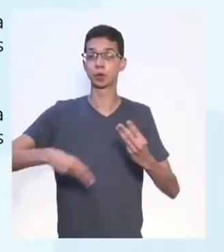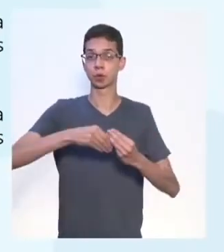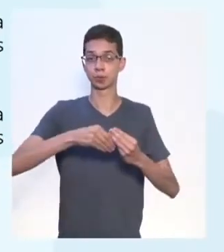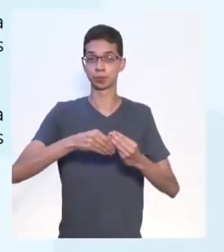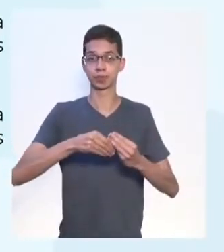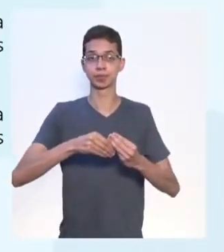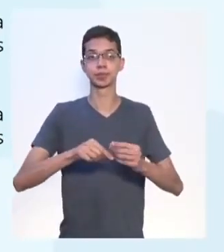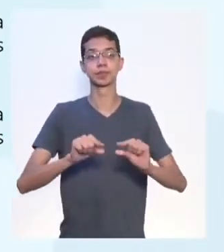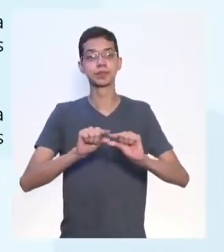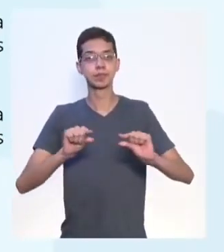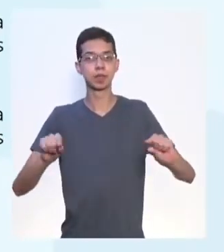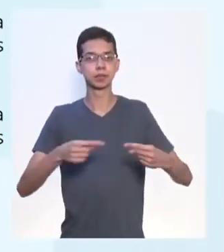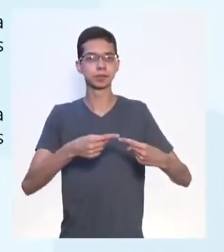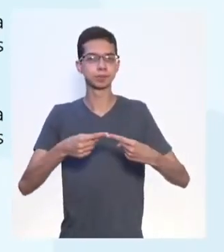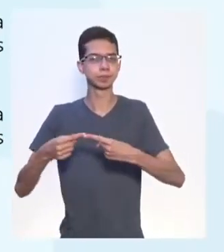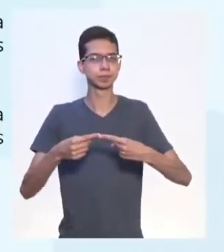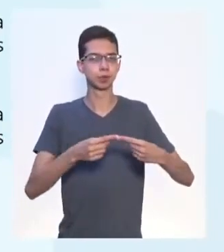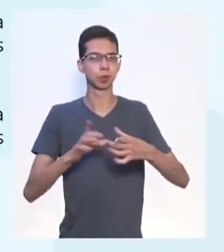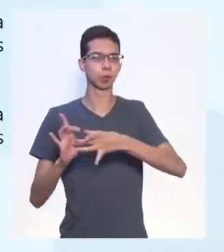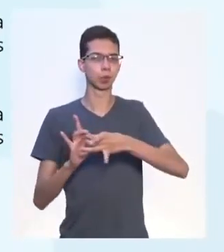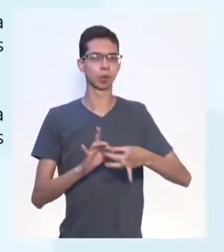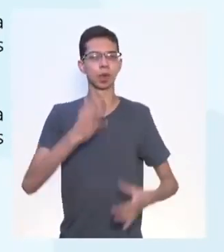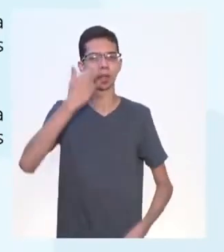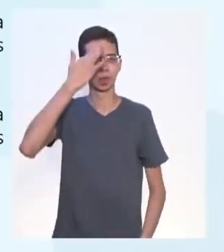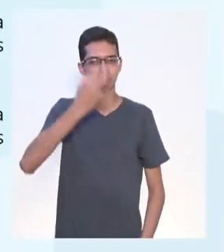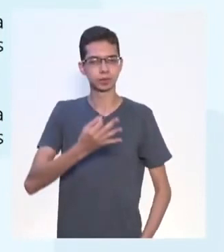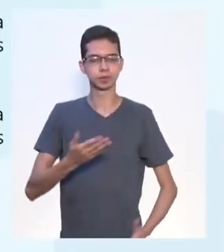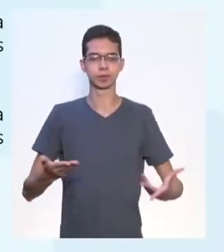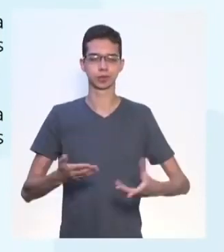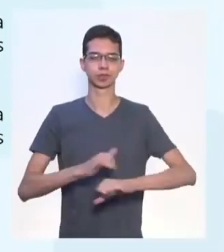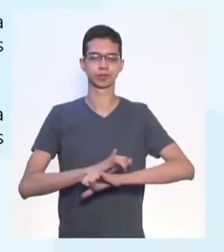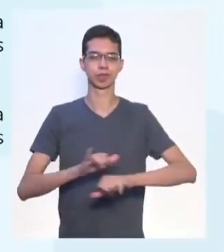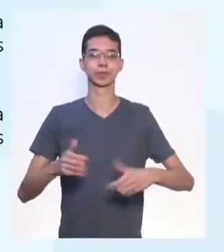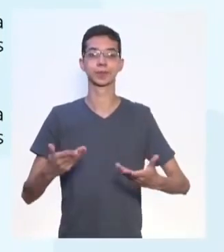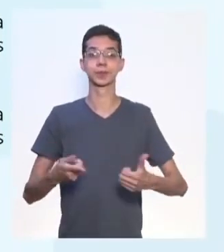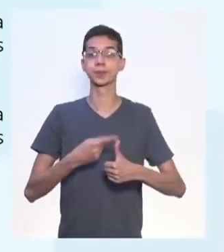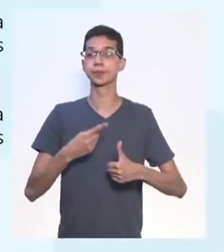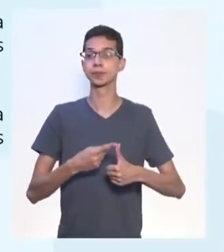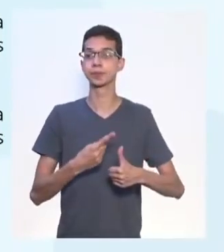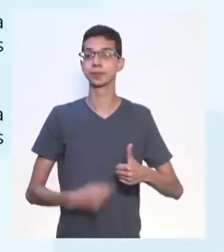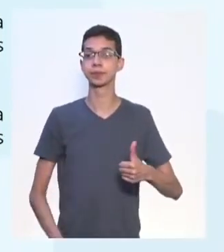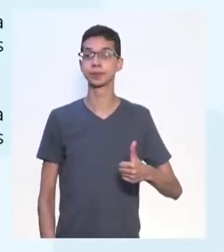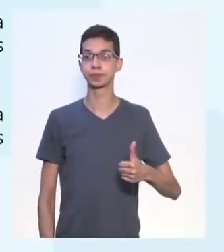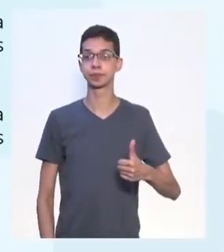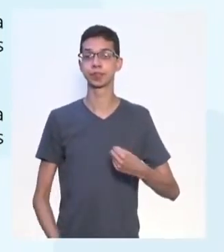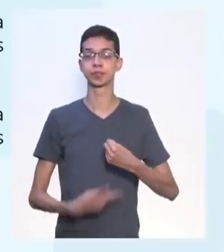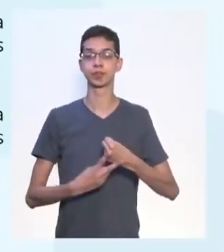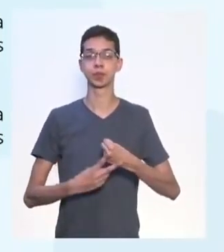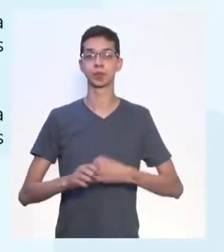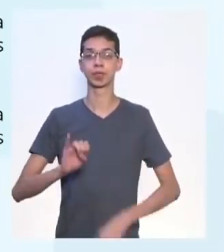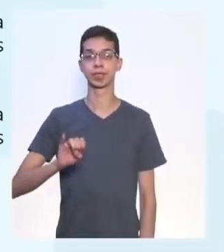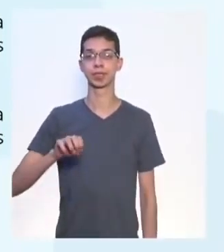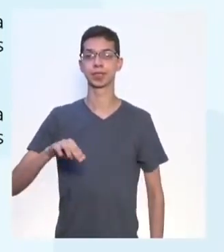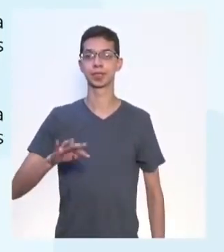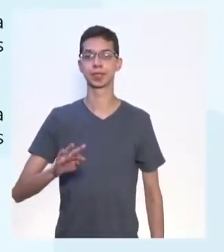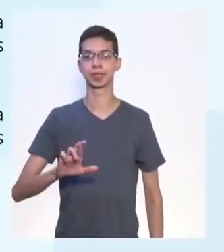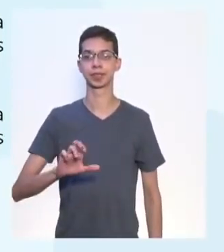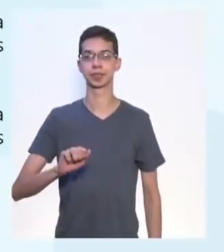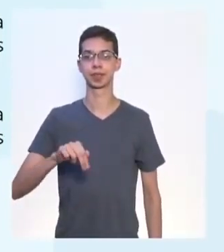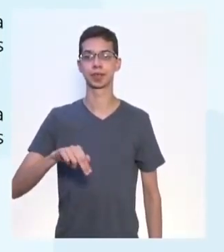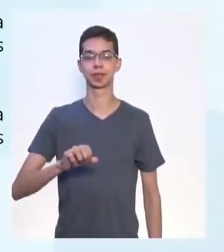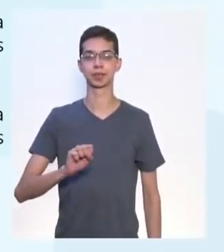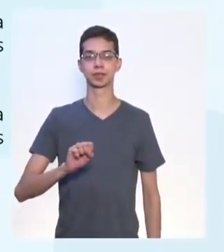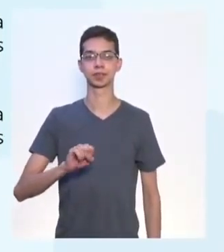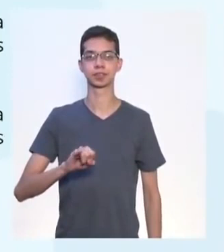completar o sentido? É sobre isso que a gente está falando agora. Então, o primeiro caso é verbo intransitivo, que são aqueles que expressam sentido completo